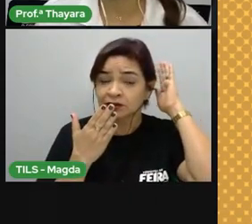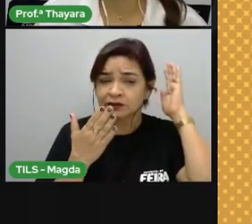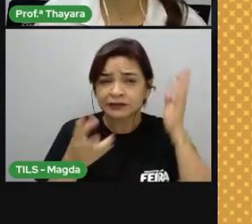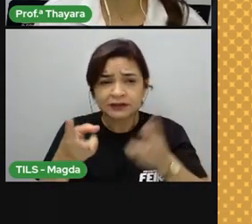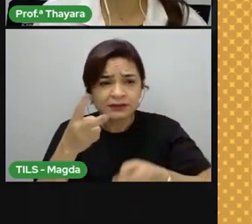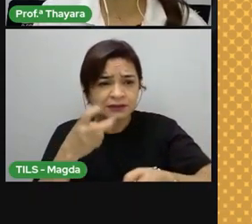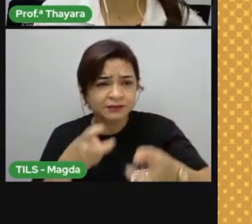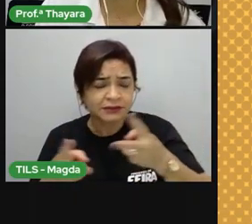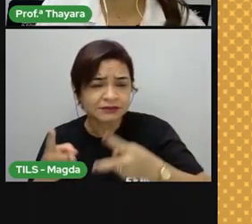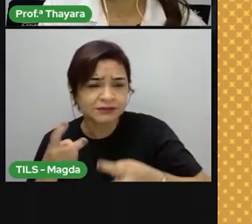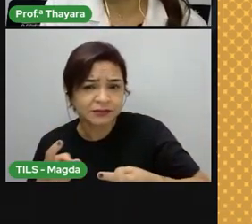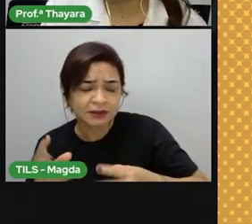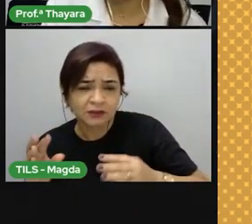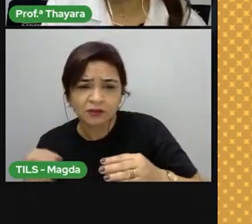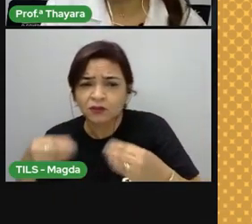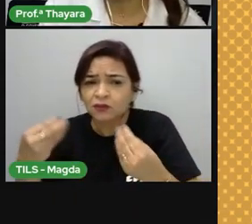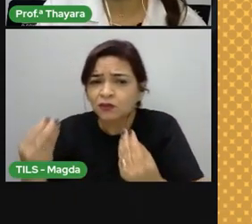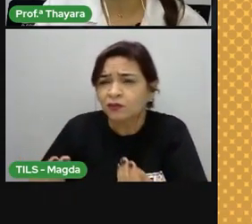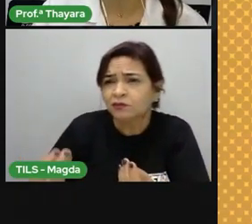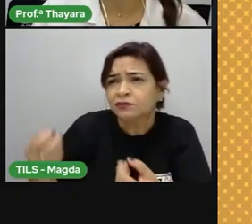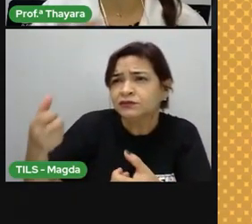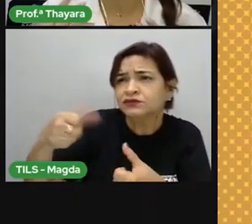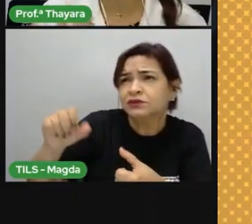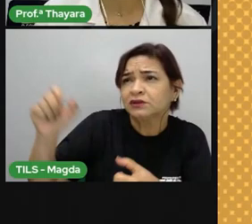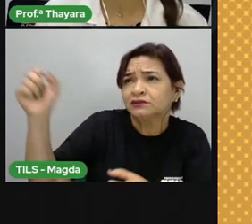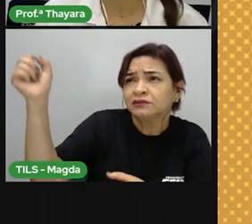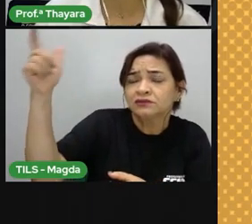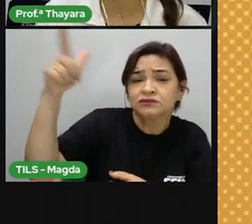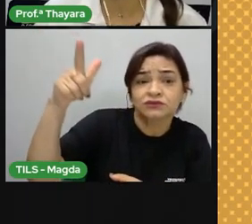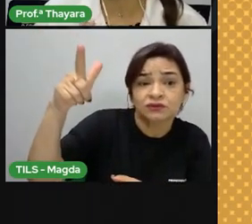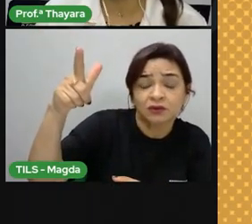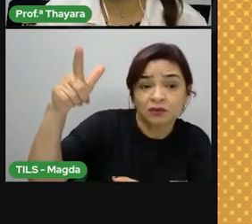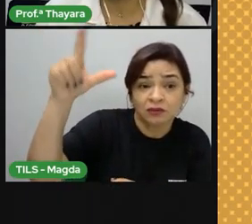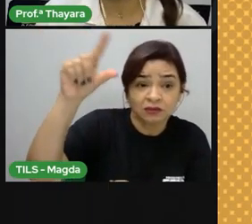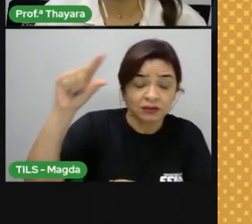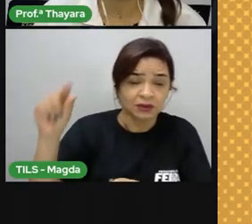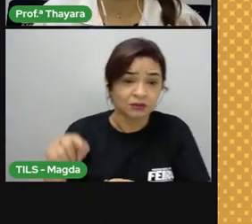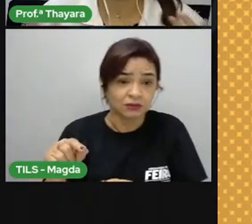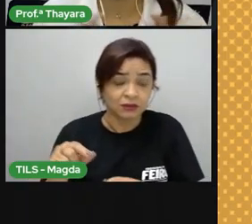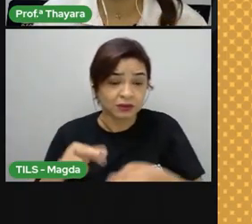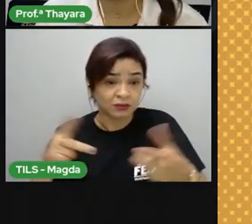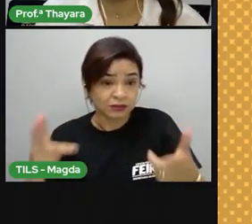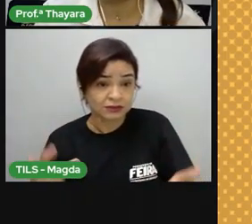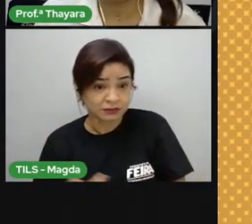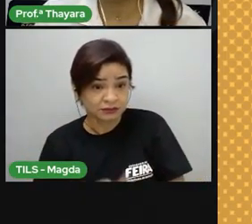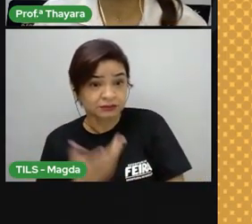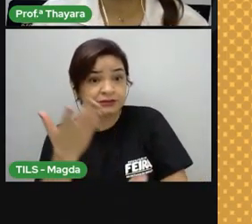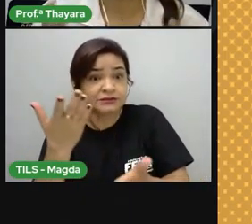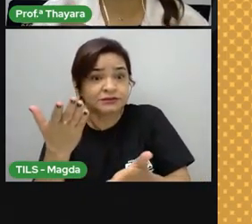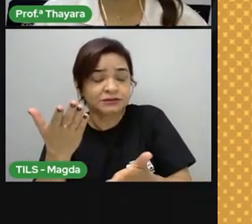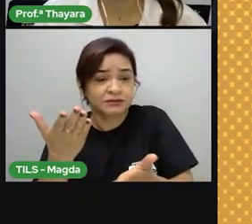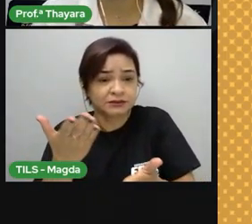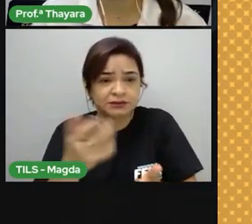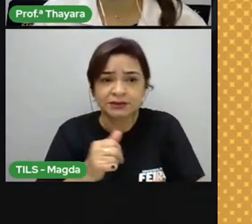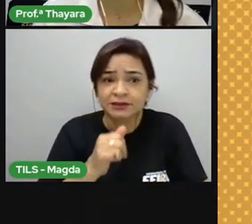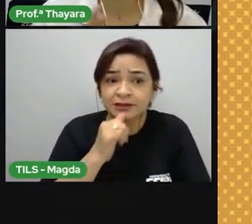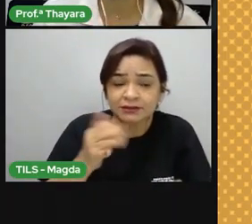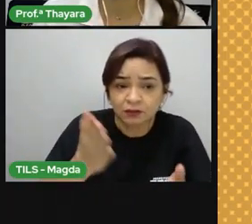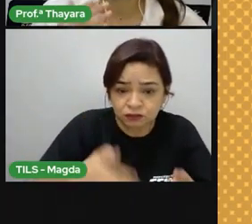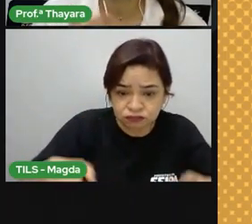que, dependendo da posição desses astros, determinados eventos naturais aconteciam, como, por exemplo, as pororocas, que